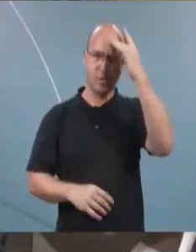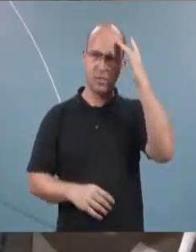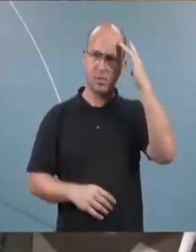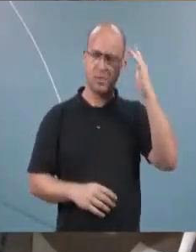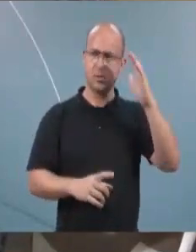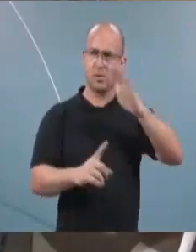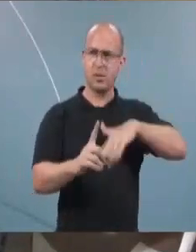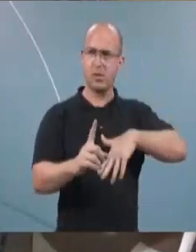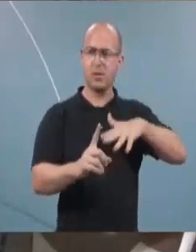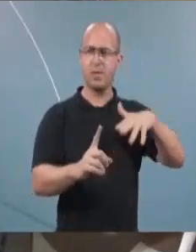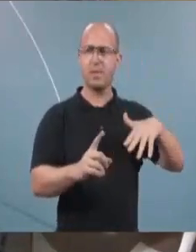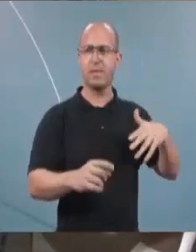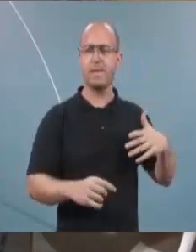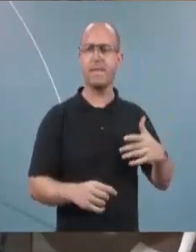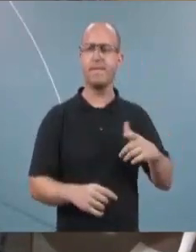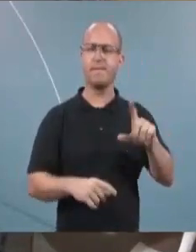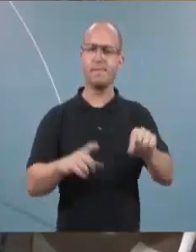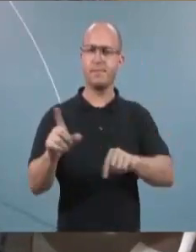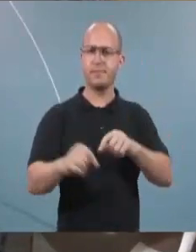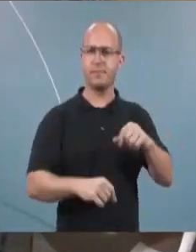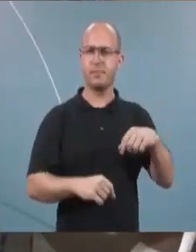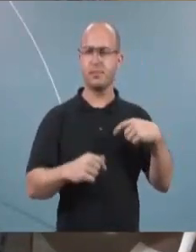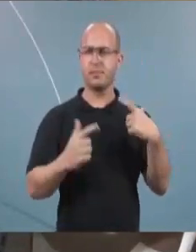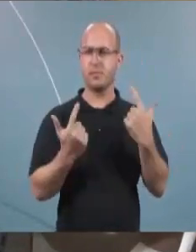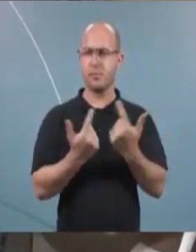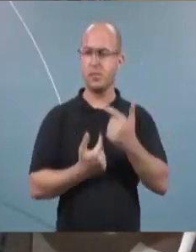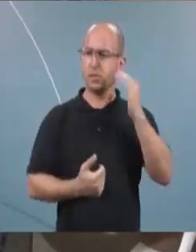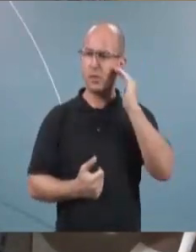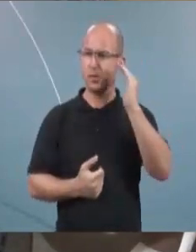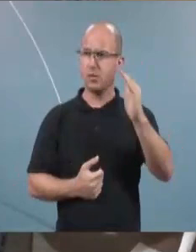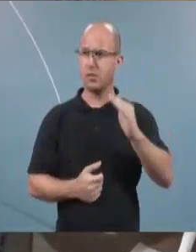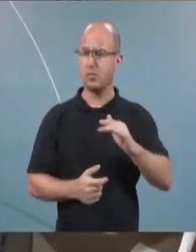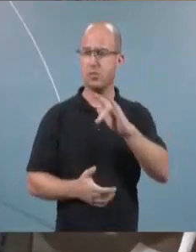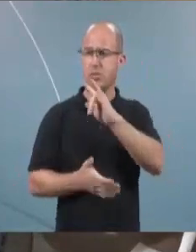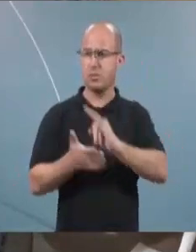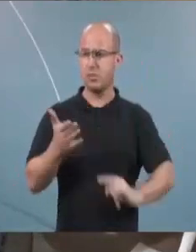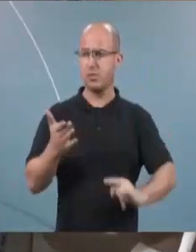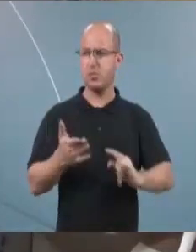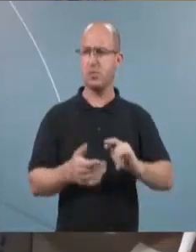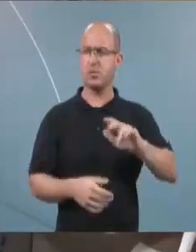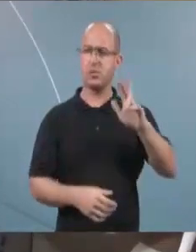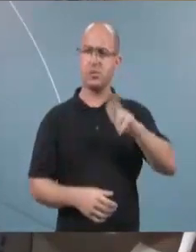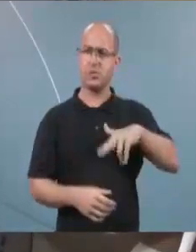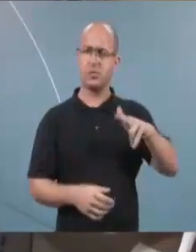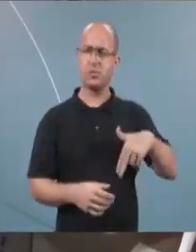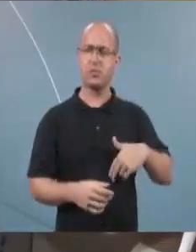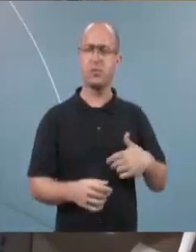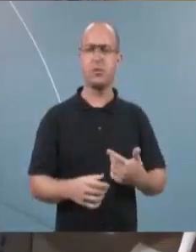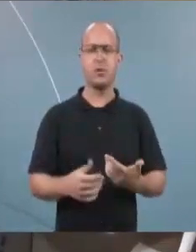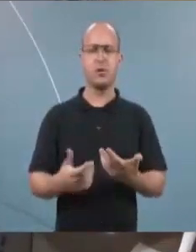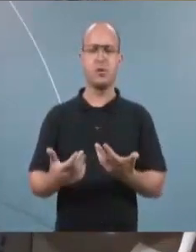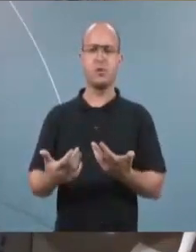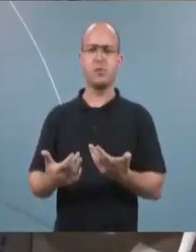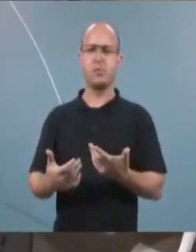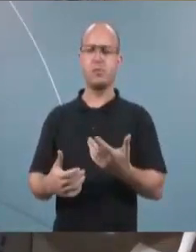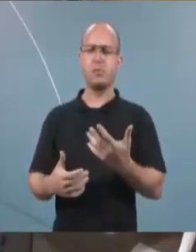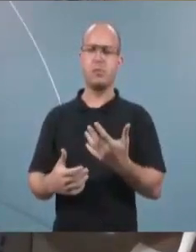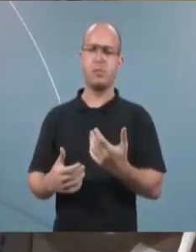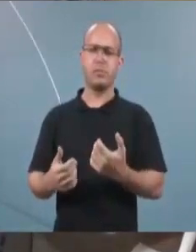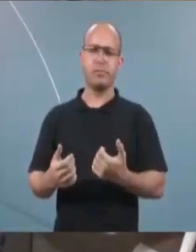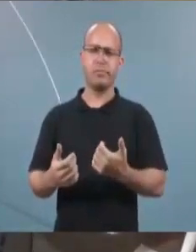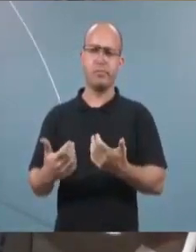possam homenagear ao quem escolherem aqui nessa casa principalmente em requerimento que nunca essa casa se negou a aprovar um